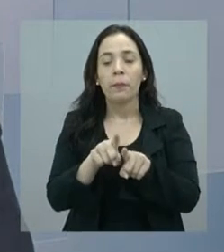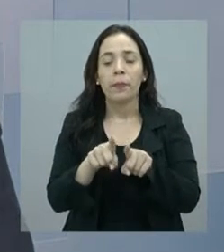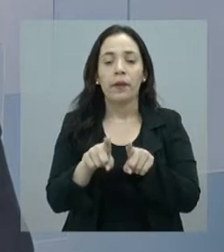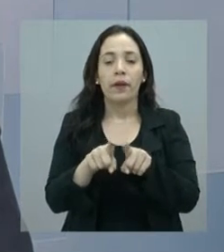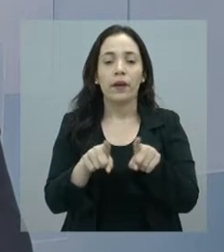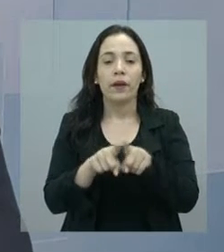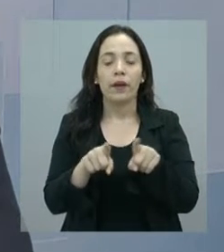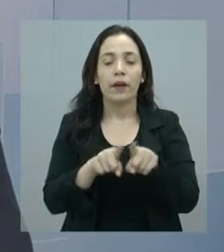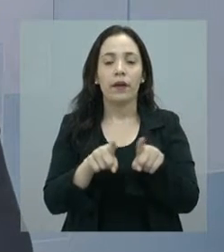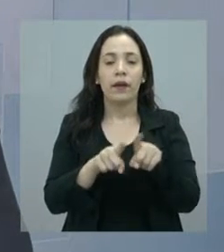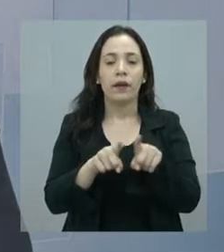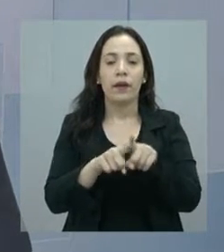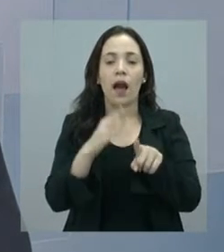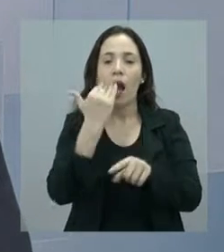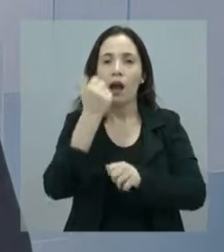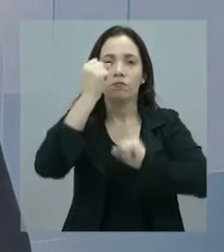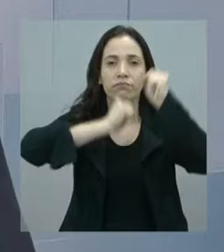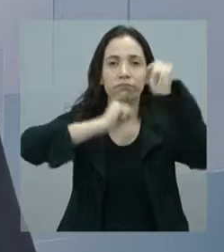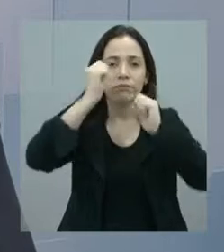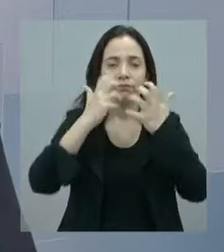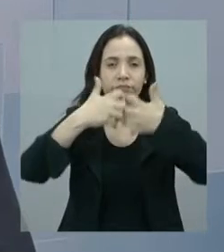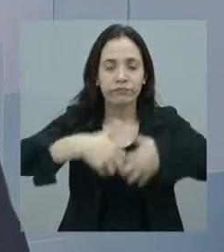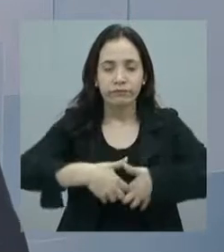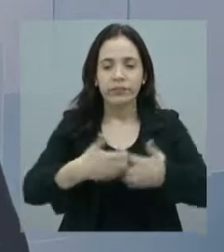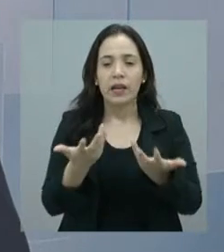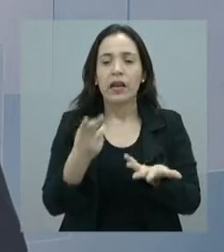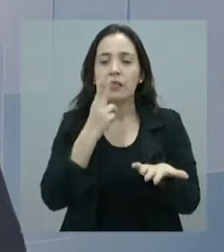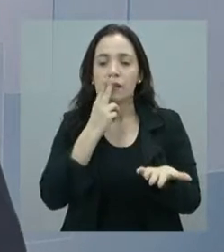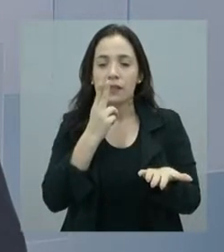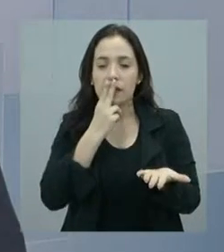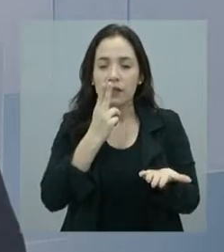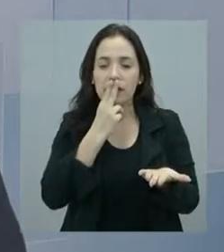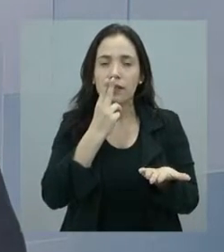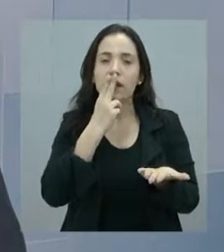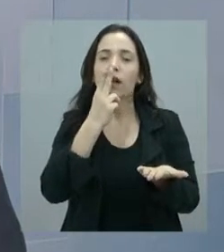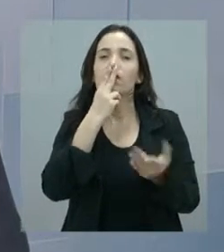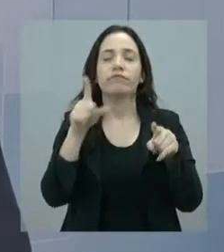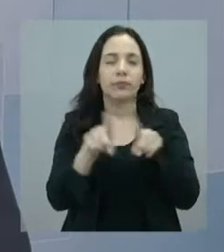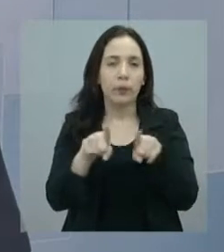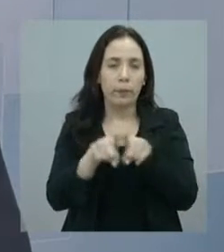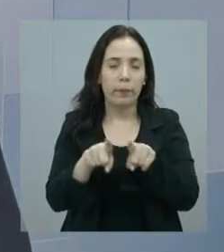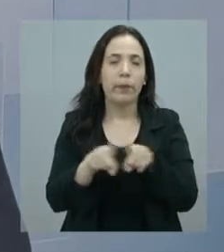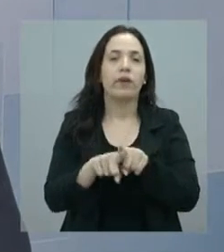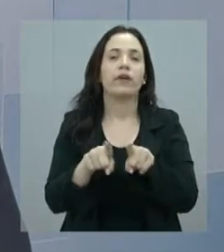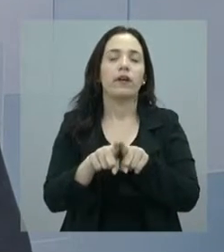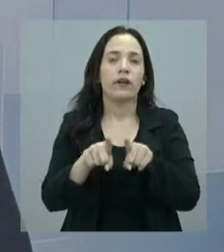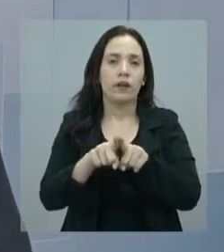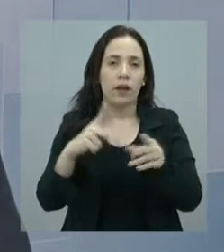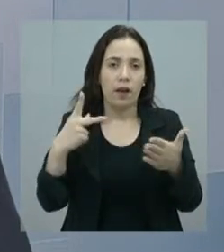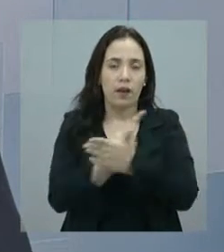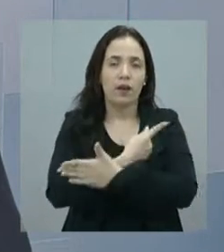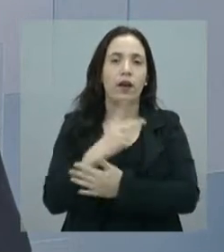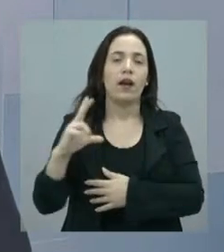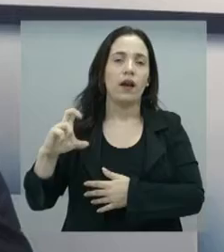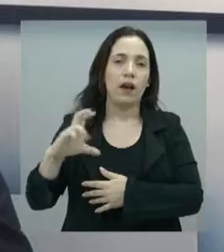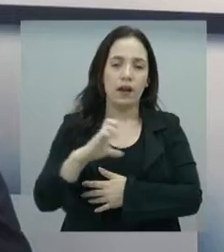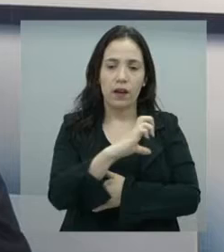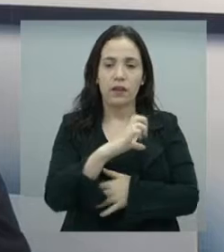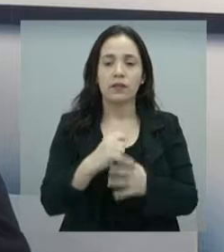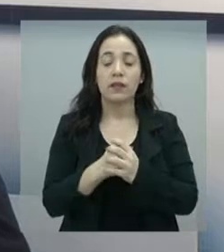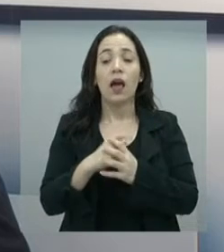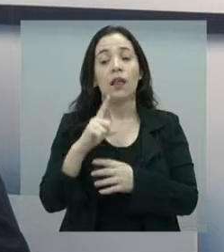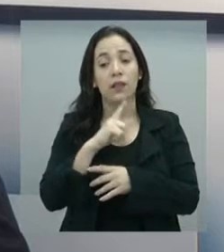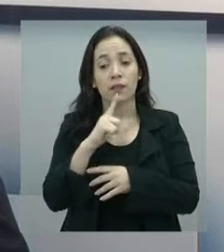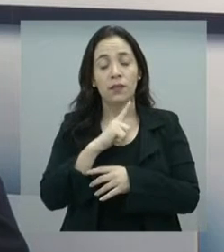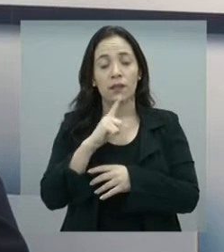alimentos que são questionados, né? O cigarro é um fator muito importante ainda, 30% das causas do câncer, né? Tem uma crítica que fazem